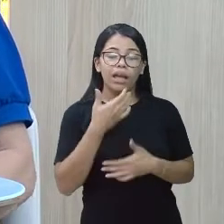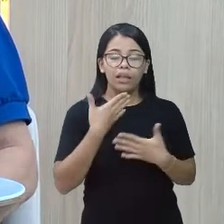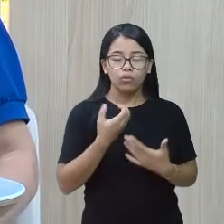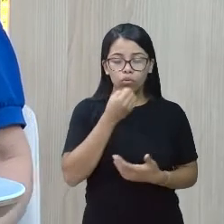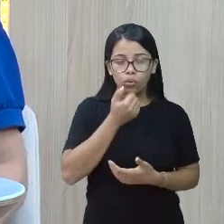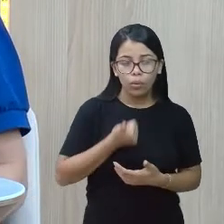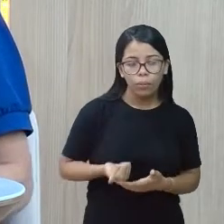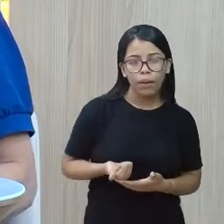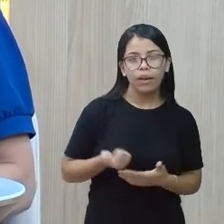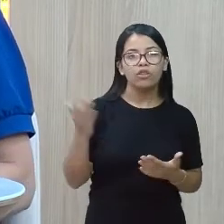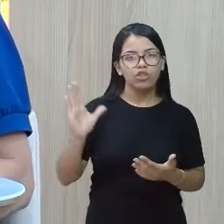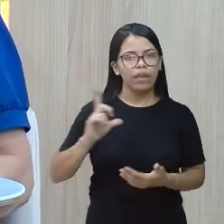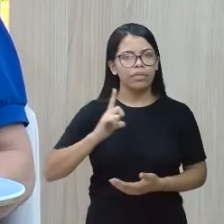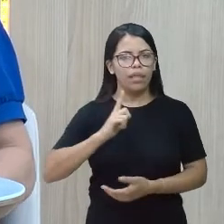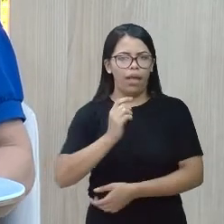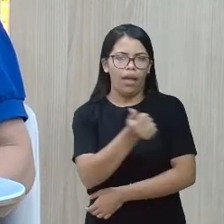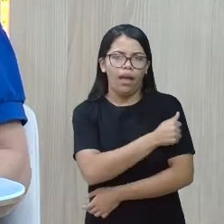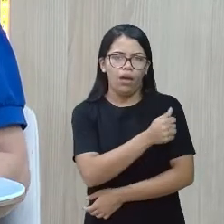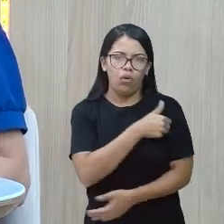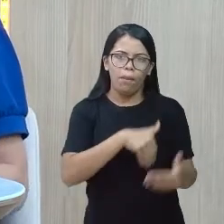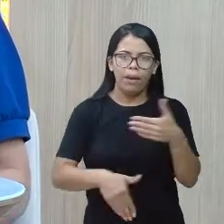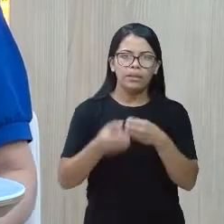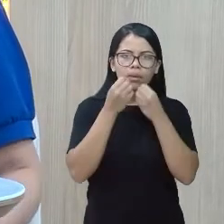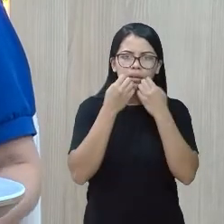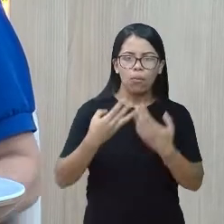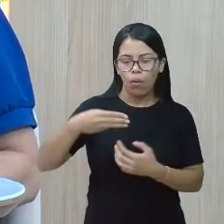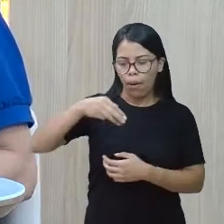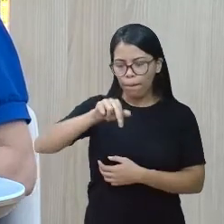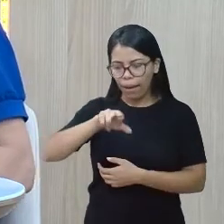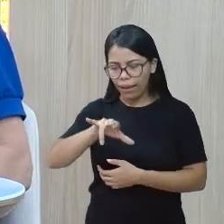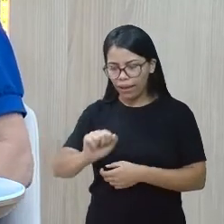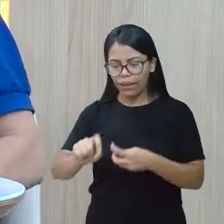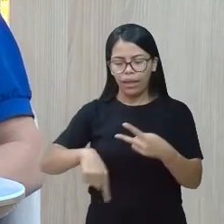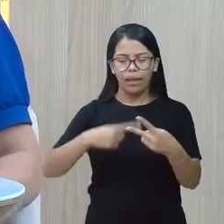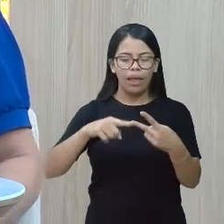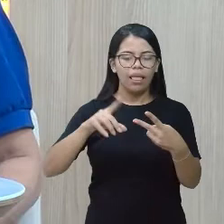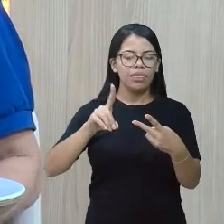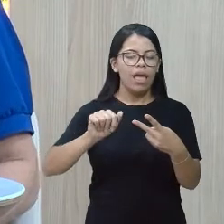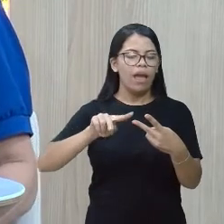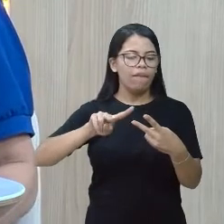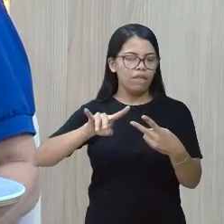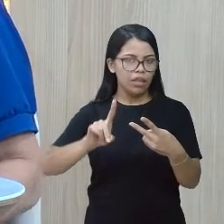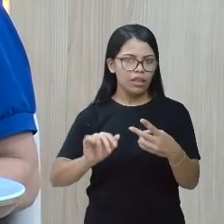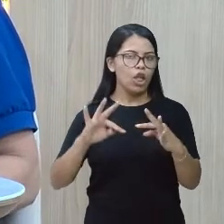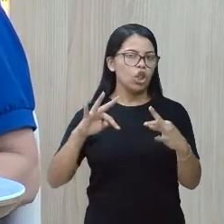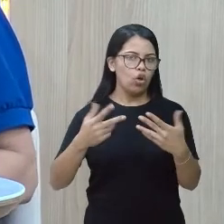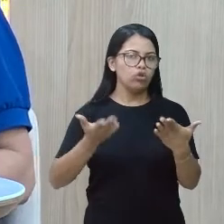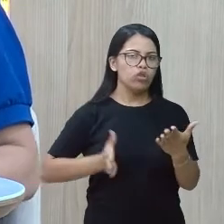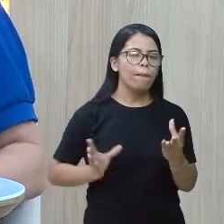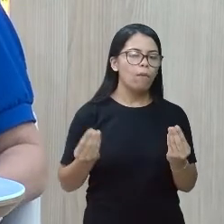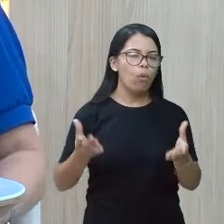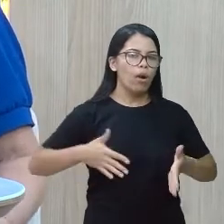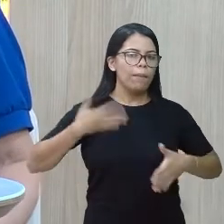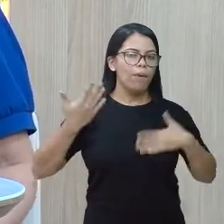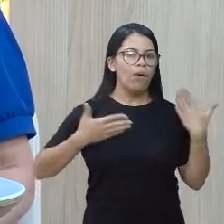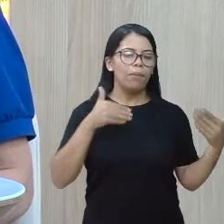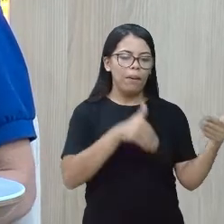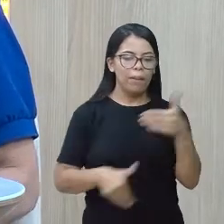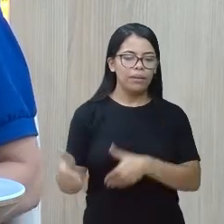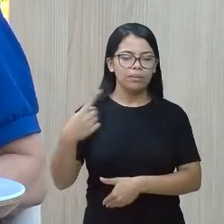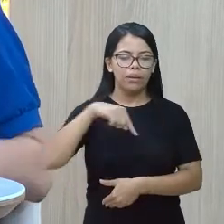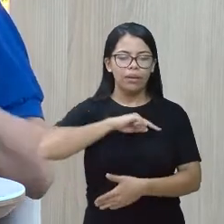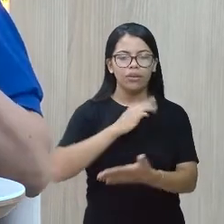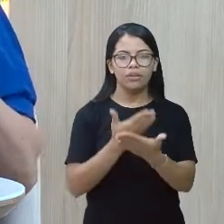temos uma participação boa já. A Maria já está dando bom dia, David. Então, eles já estão bem empolgados, professora, para participar da